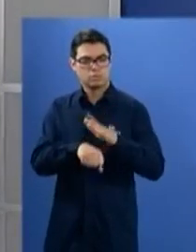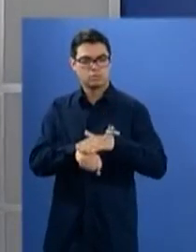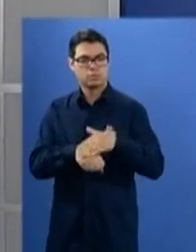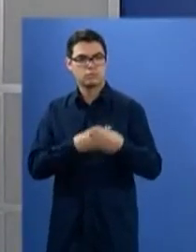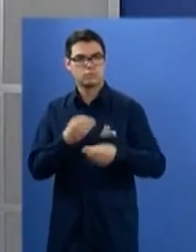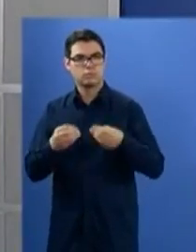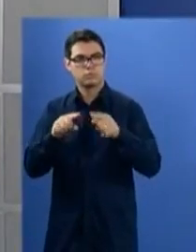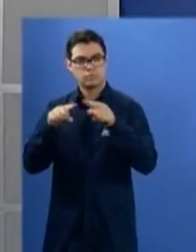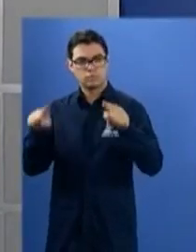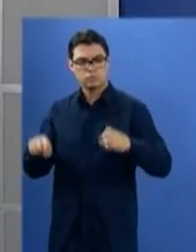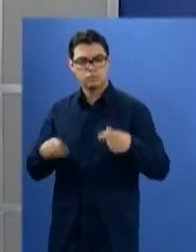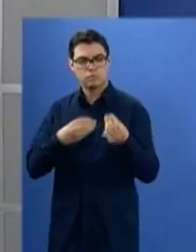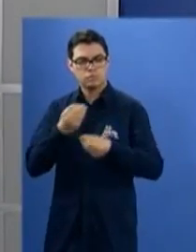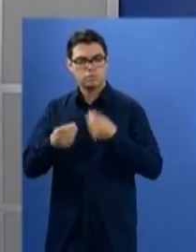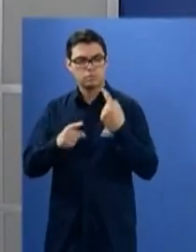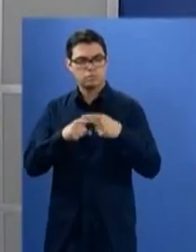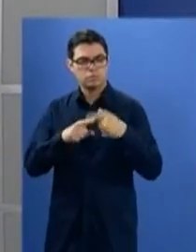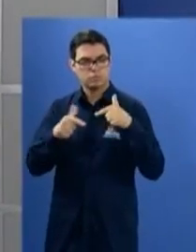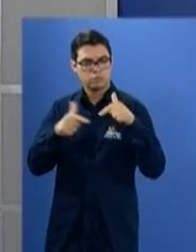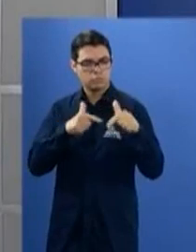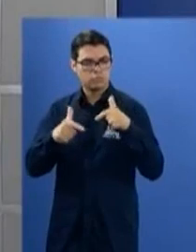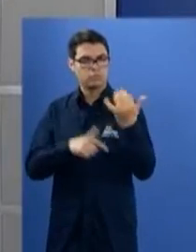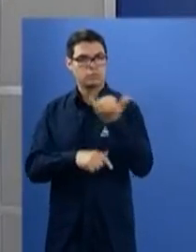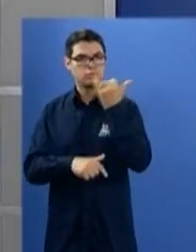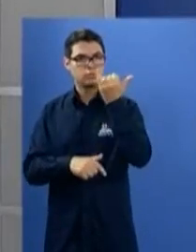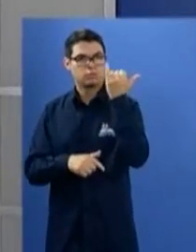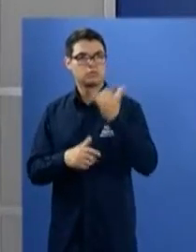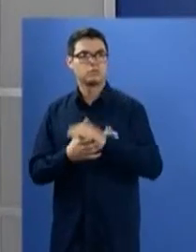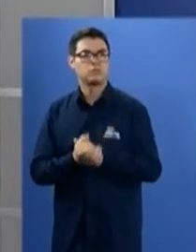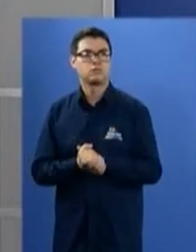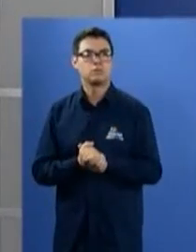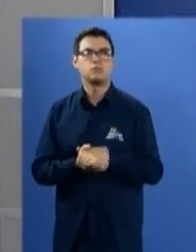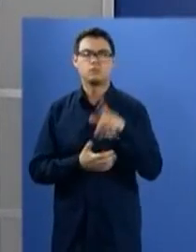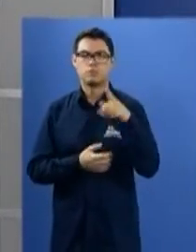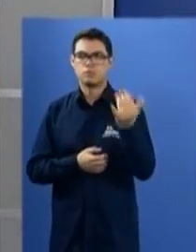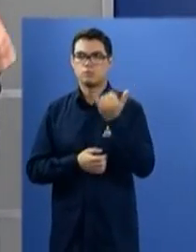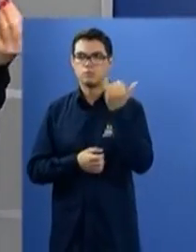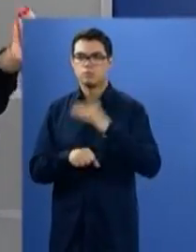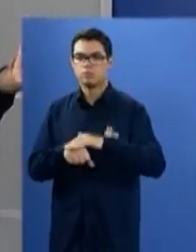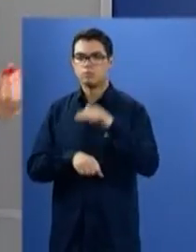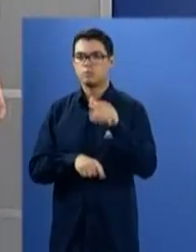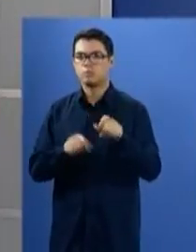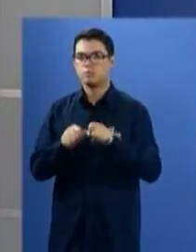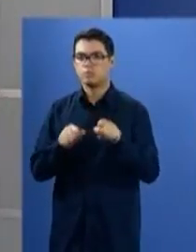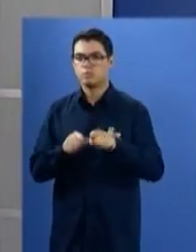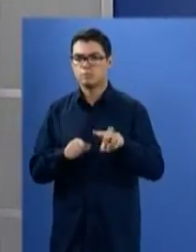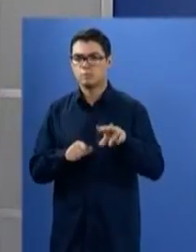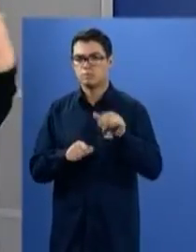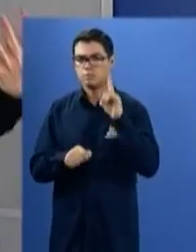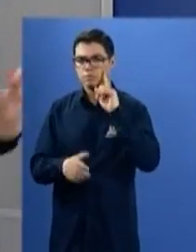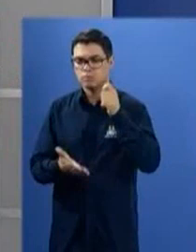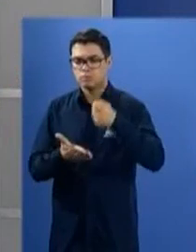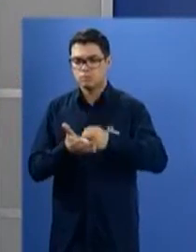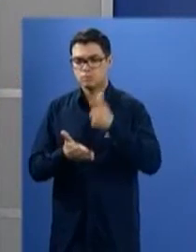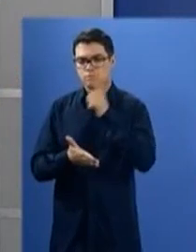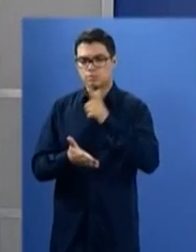é a função de se tomar o tempo de uma tarefa, que são muito importantes e é o que vai determinar depois